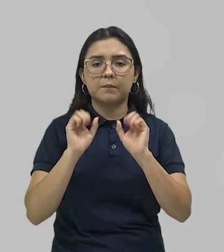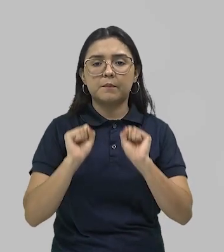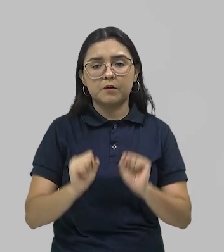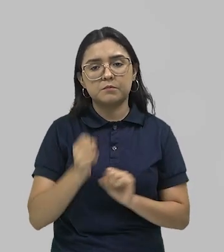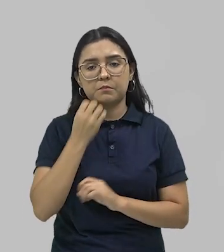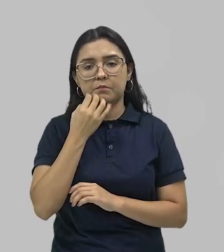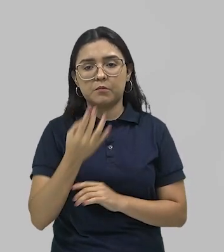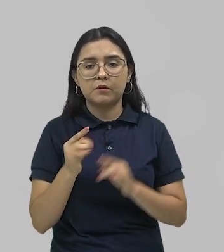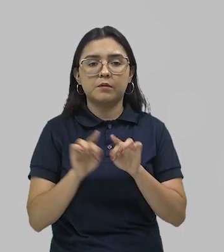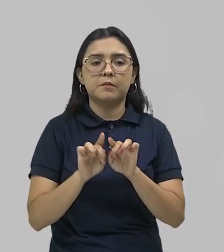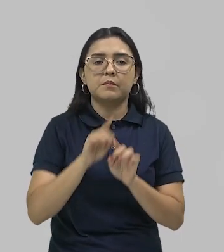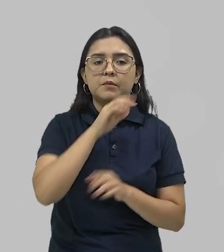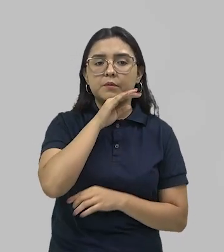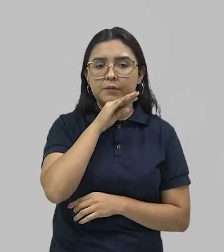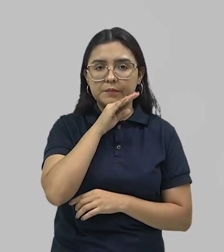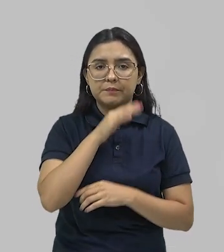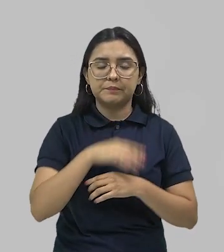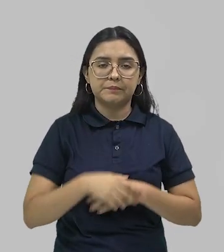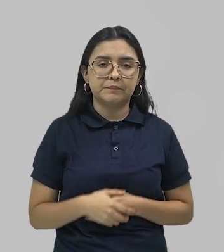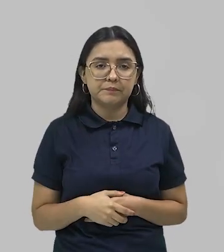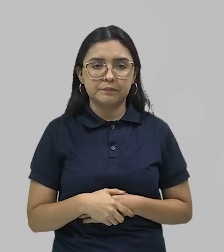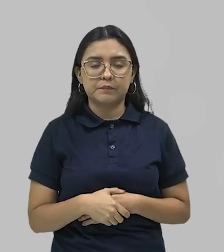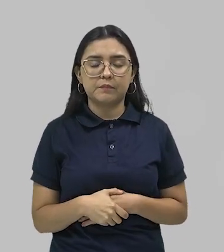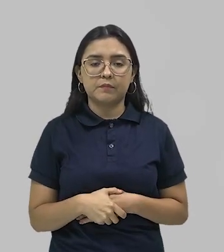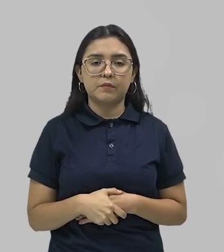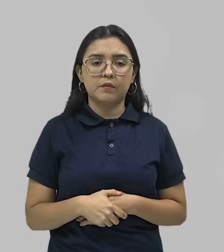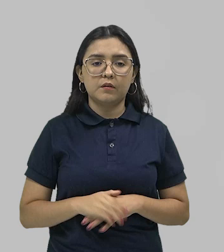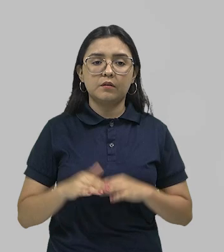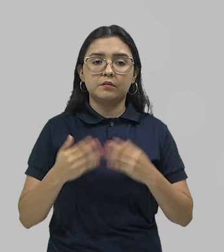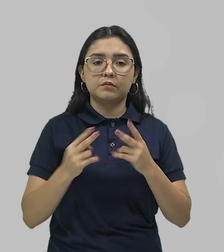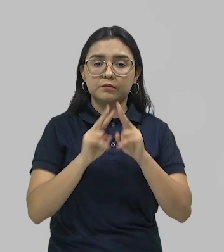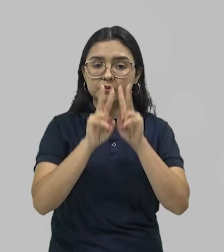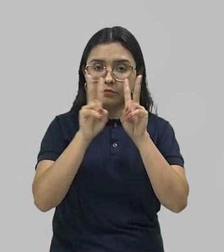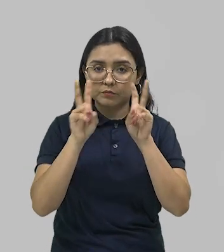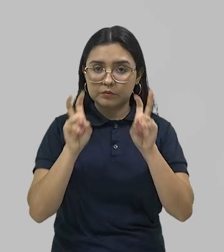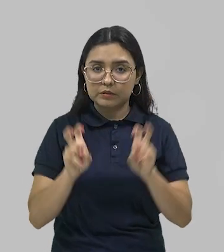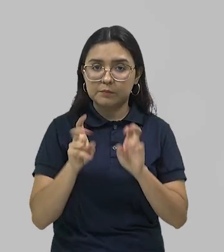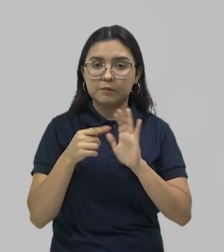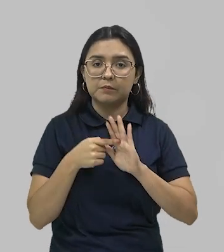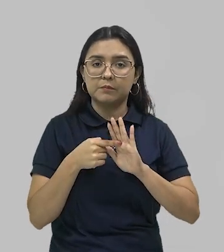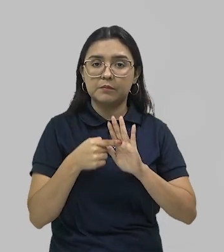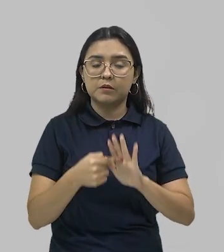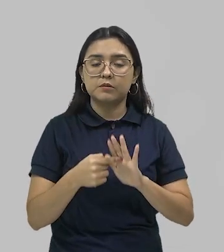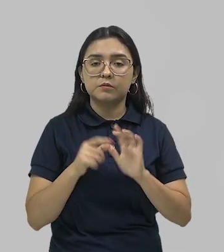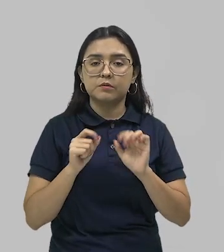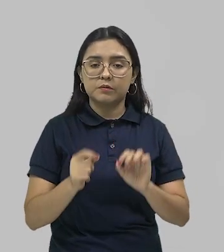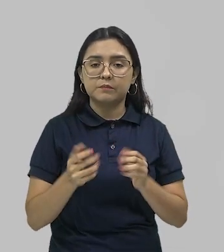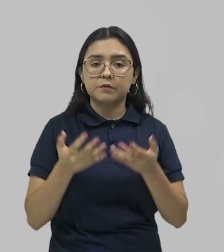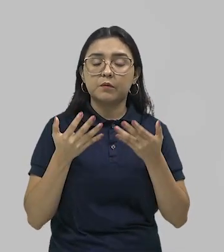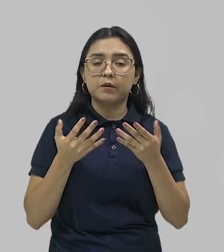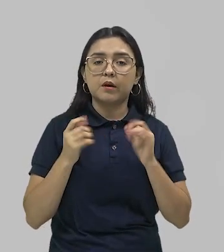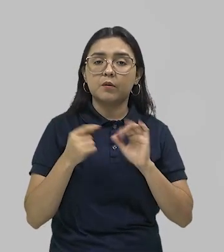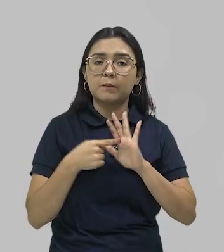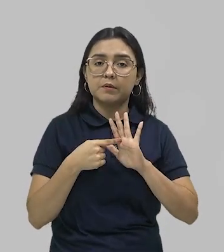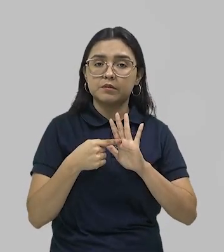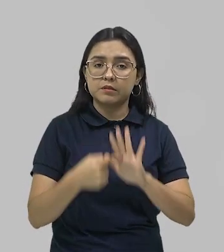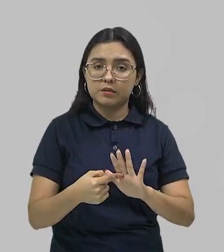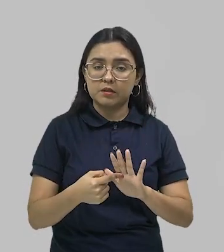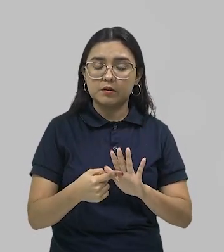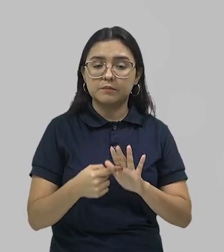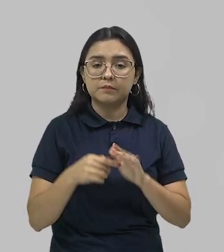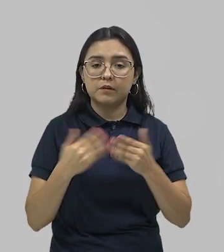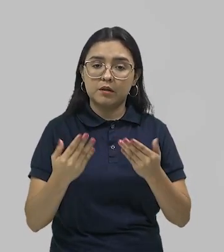ser boa e ruim ao mesmo tempo. Então, o título ele já anuncia o que eu quero abordar, né? Falando